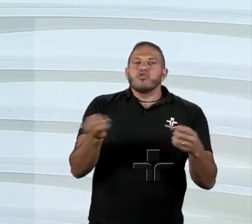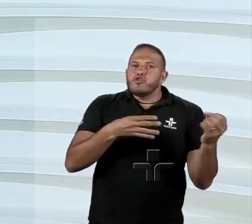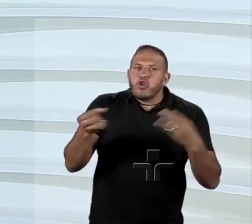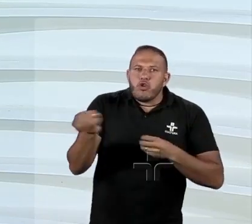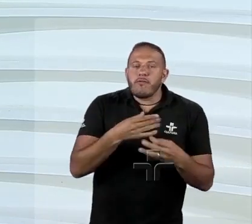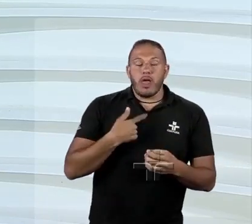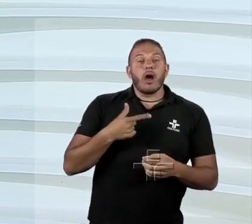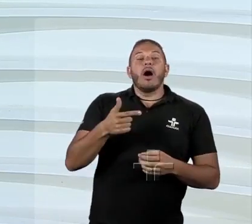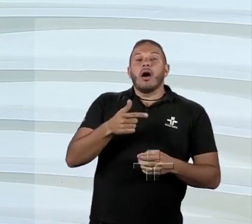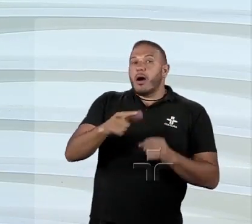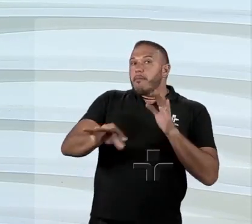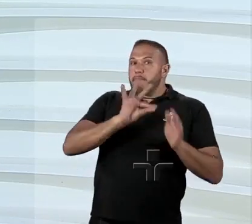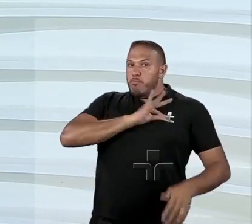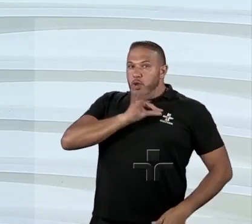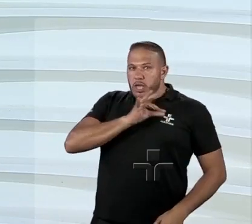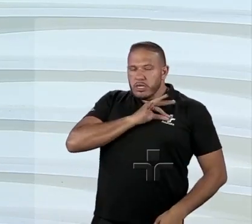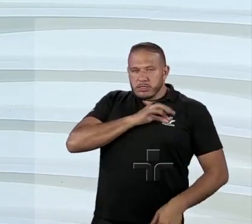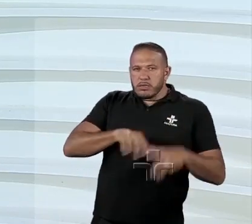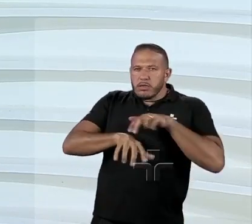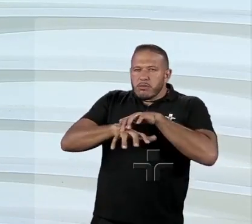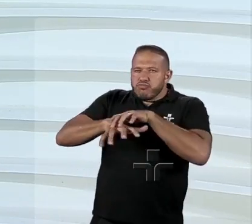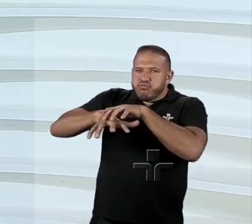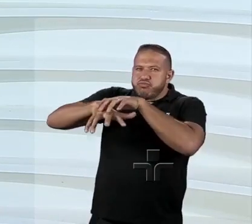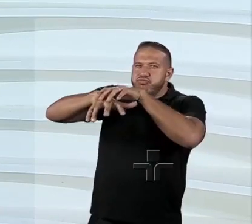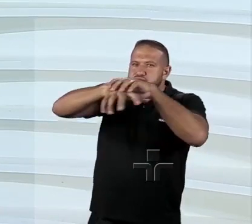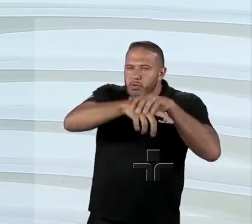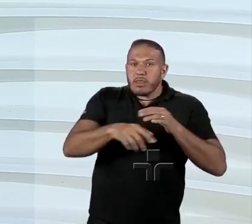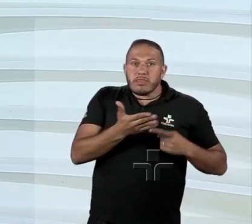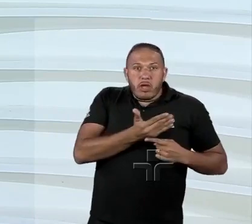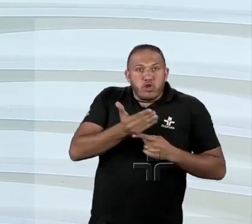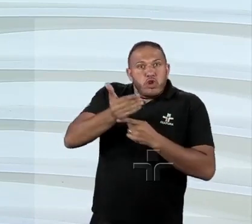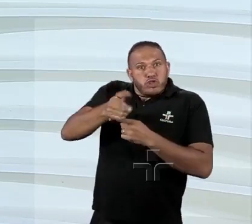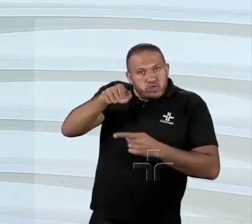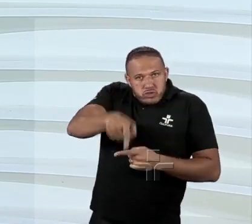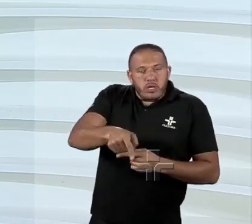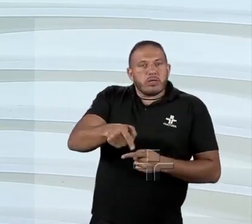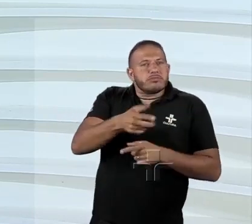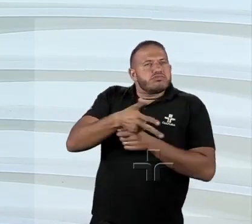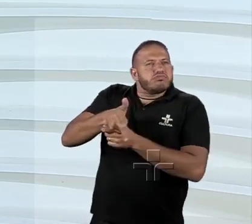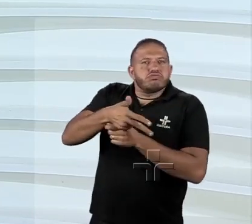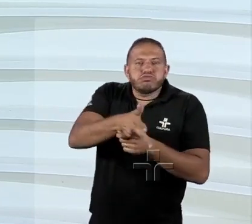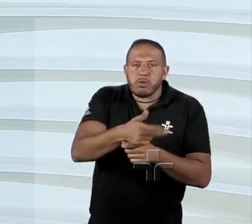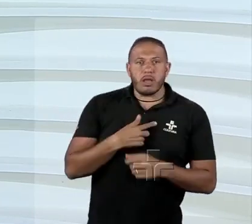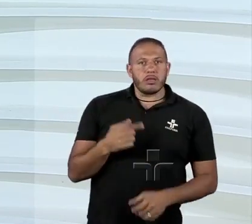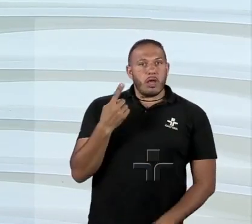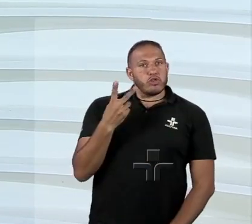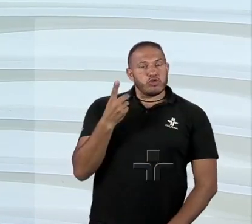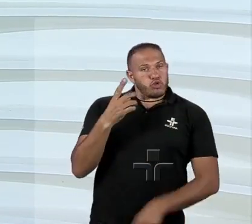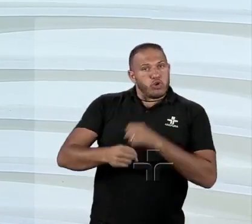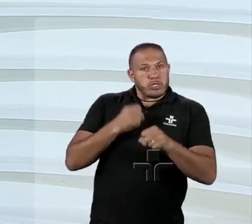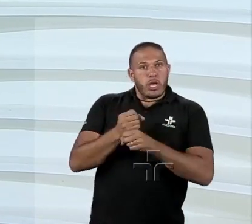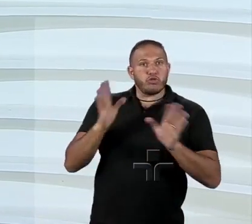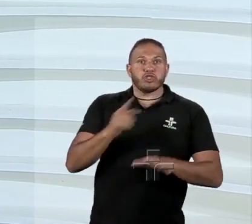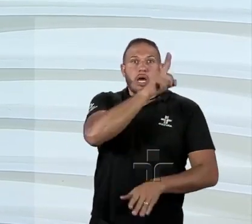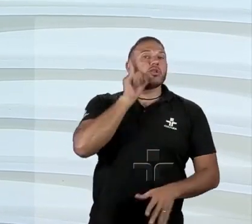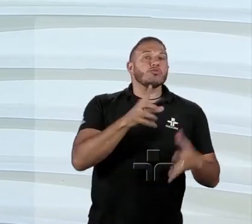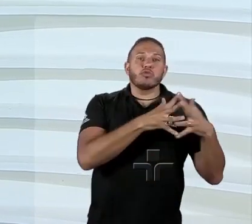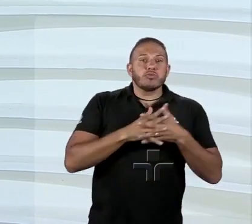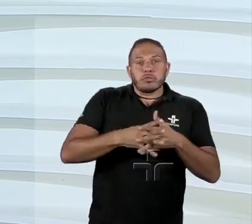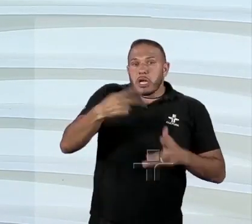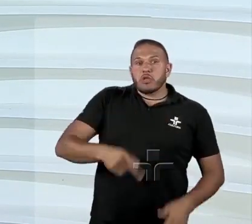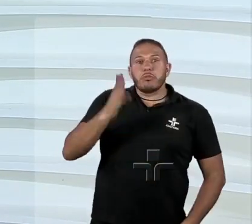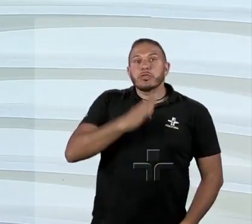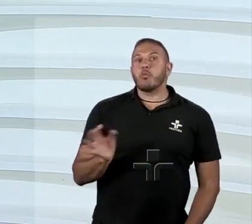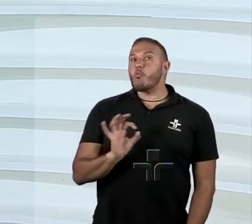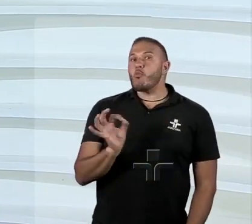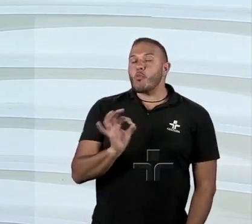de drone, Cida, a primeira polícia de drone do Brasil foi implantada em São Paulo, na Guarda Civil Metropolitana. Há 12 anos que existe nos Estados Unidos, no Brasil não existia. E